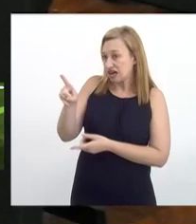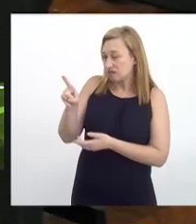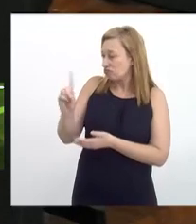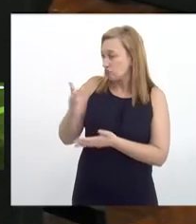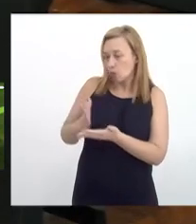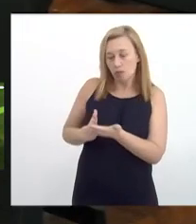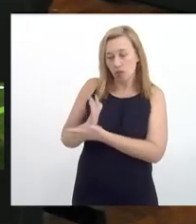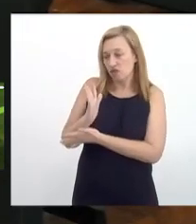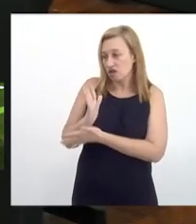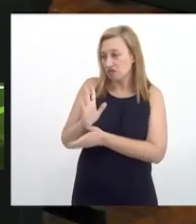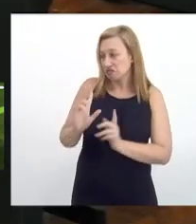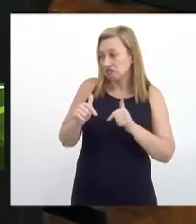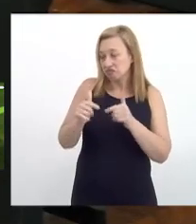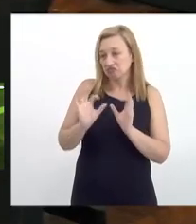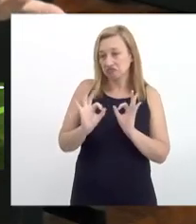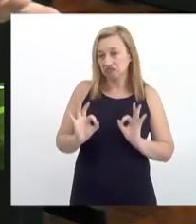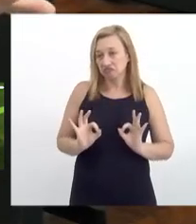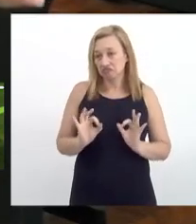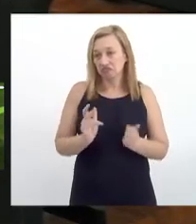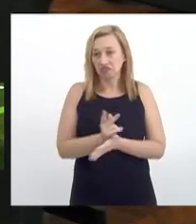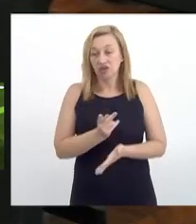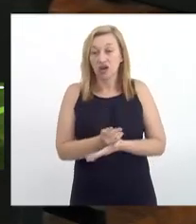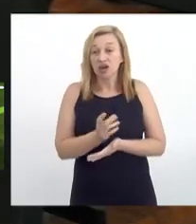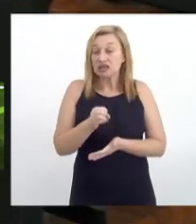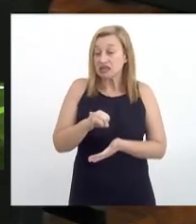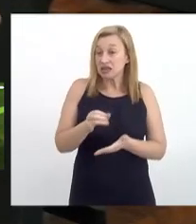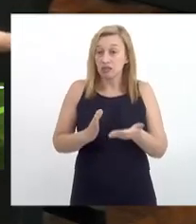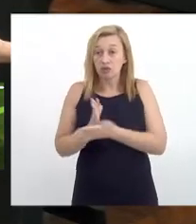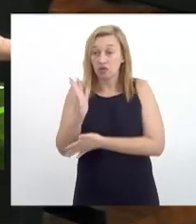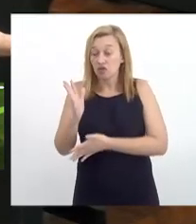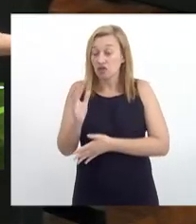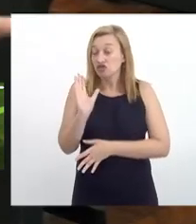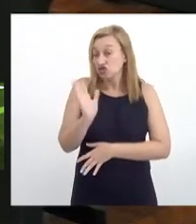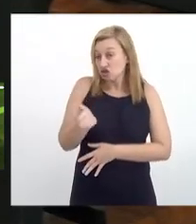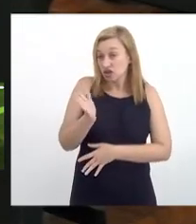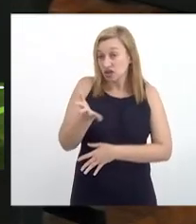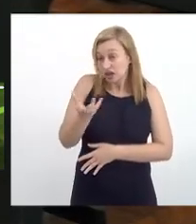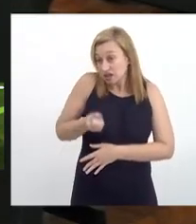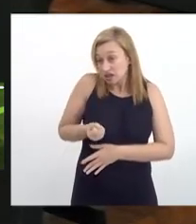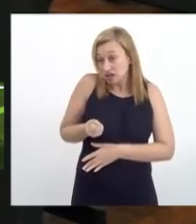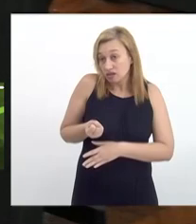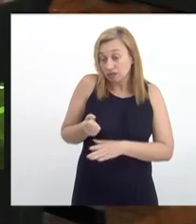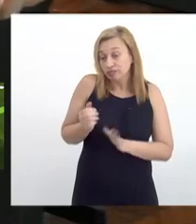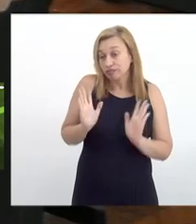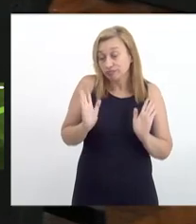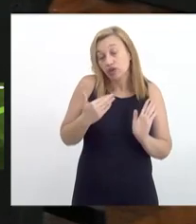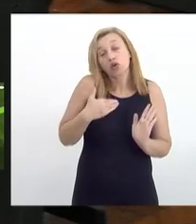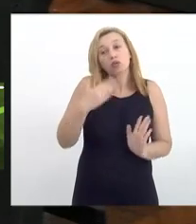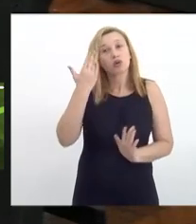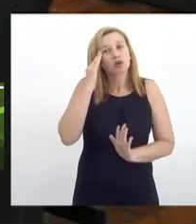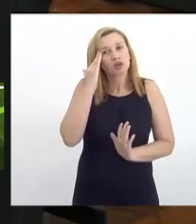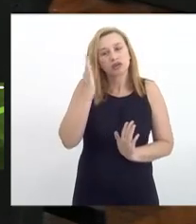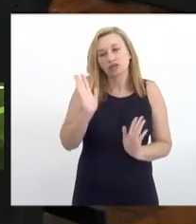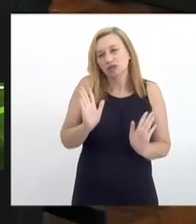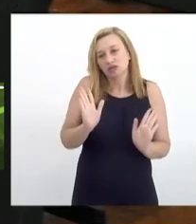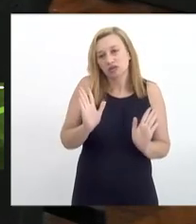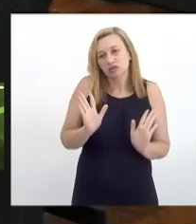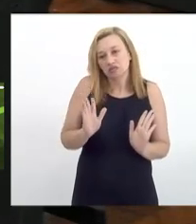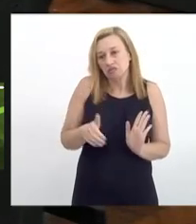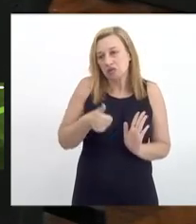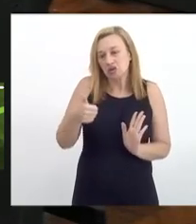não faz efeito. E, se aprovar, já está pacificado. E aí, no meu entendimento, pacificaria.